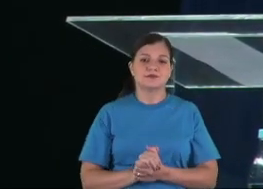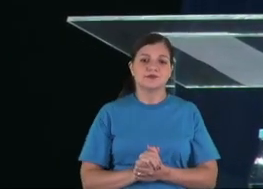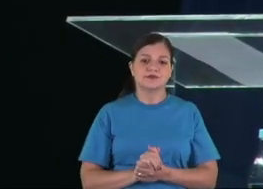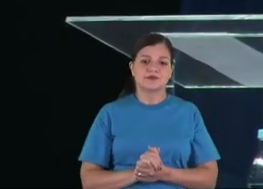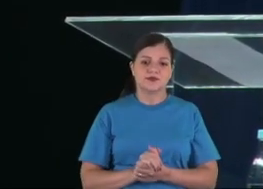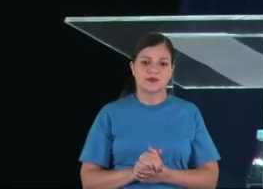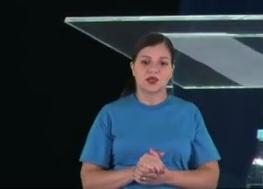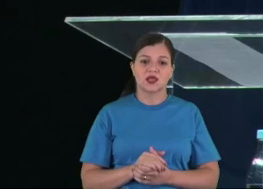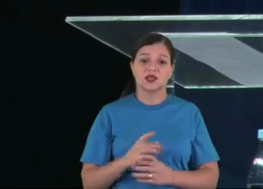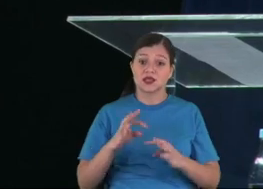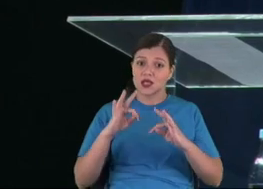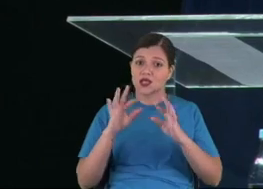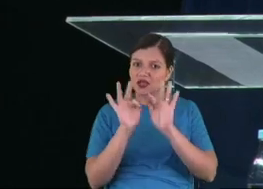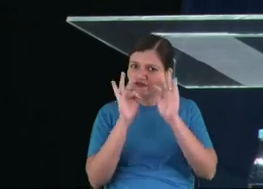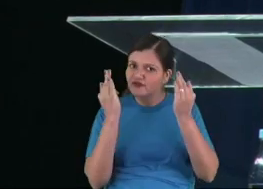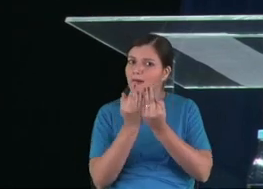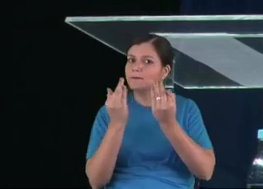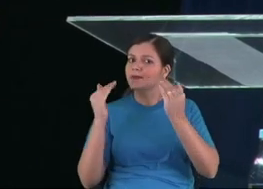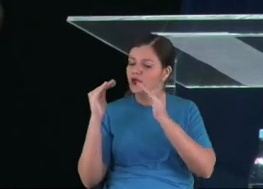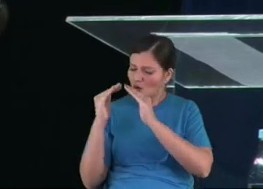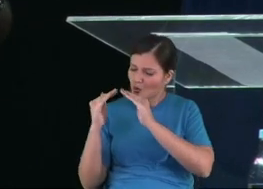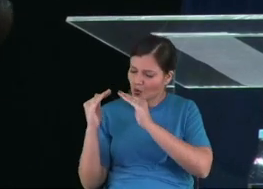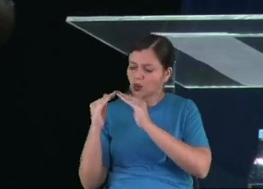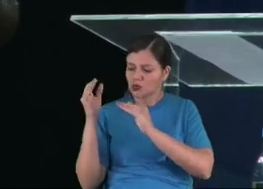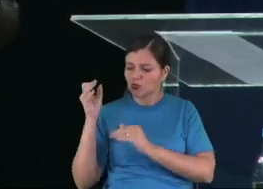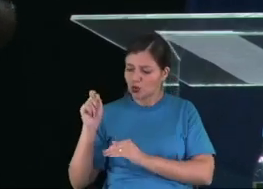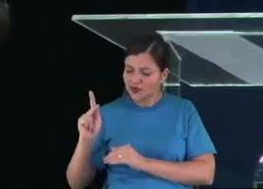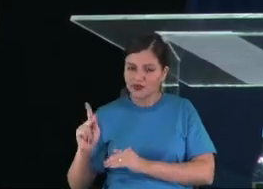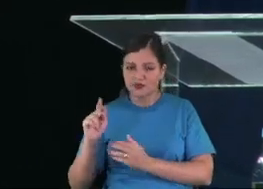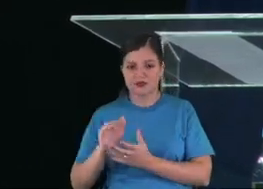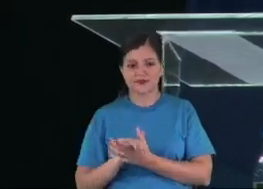E a gente concordou, né? A gente concordou.